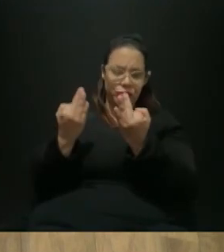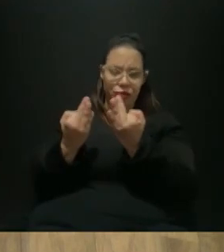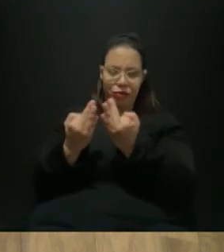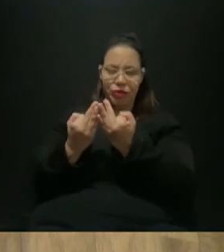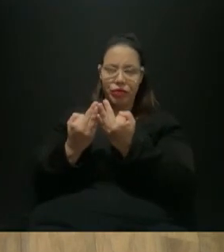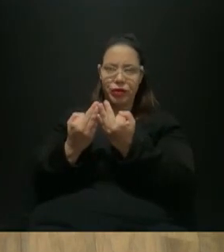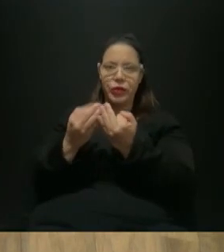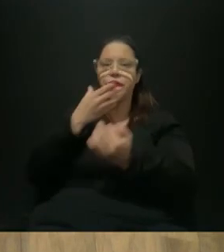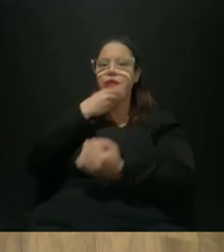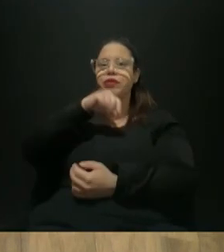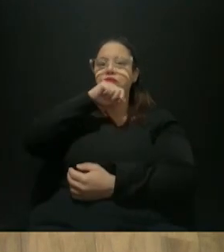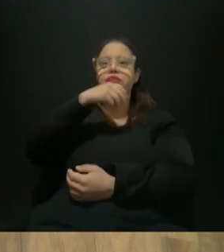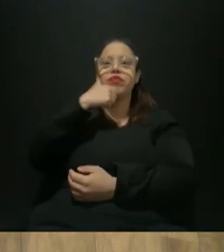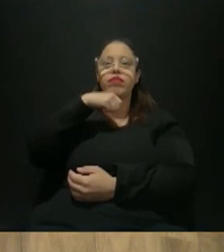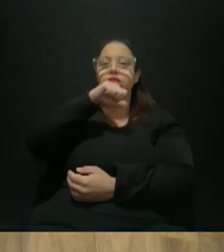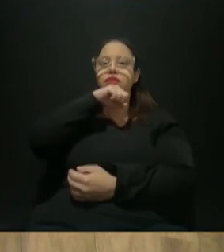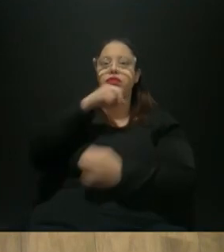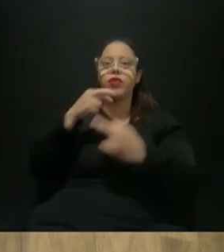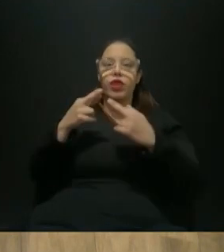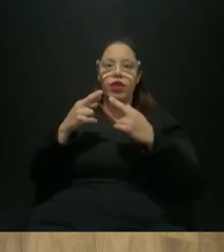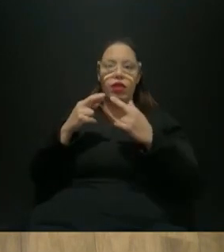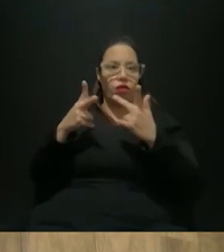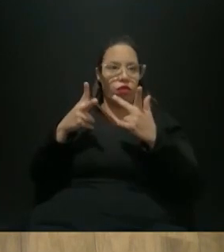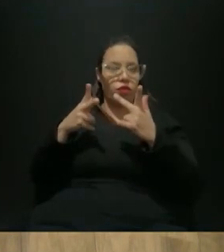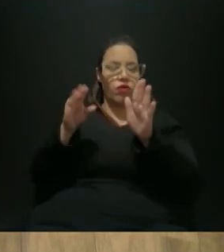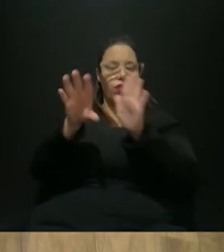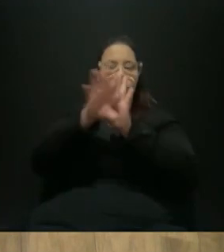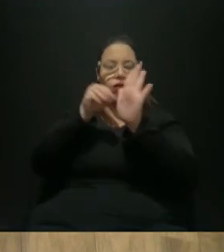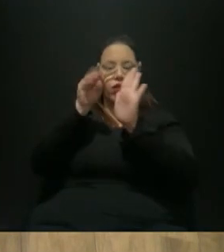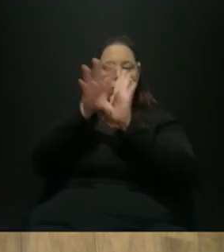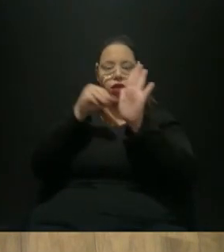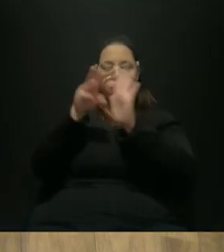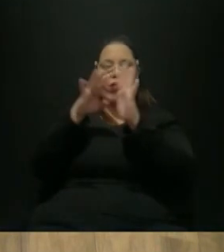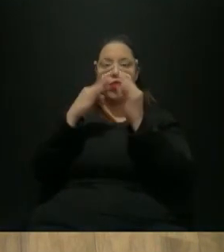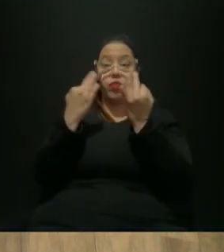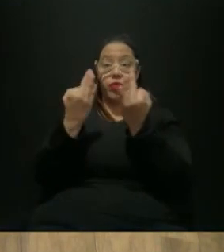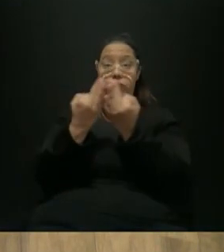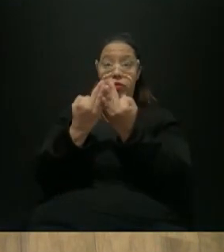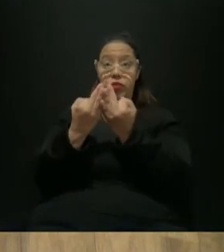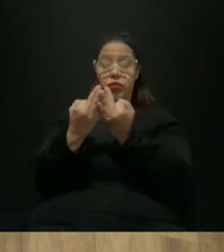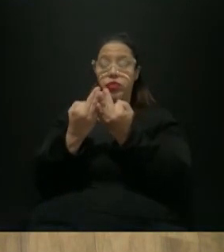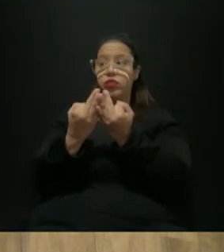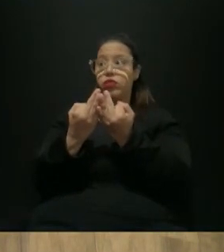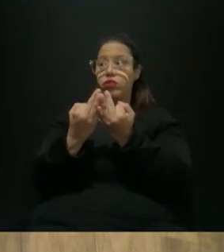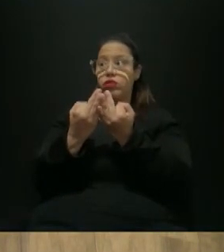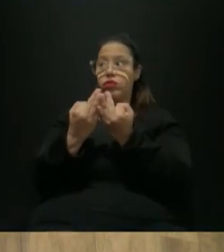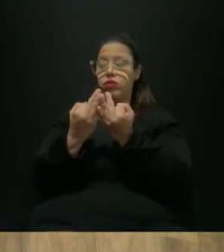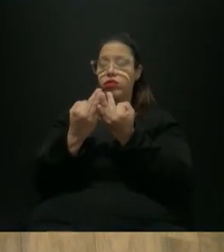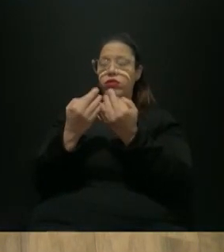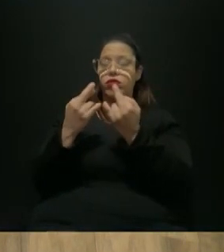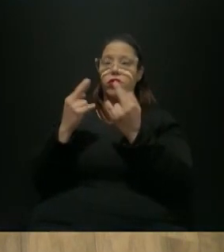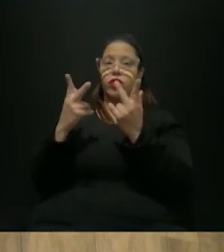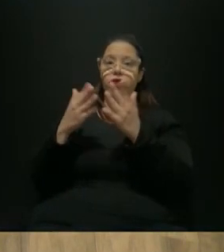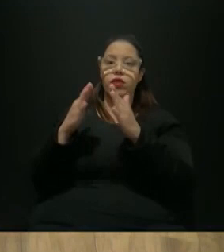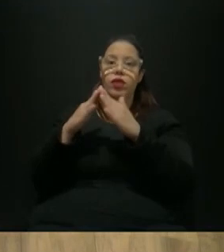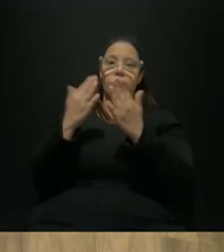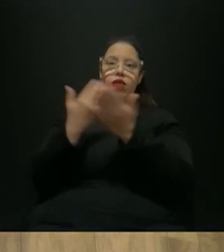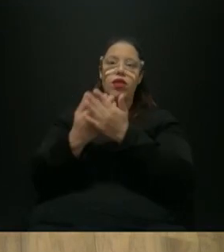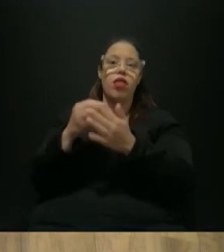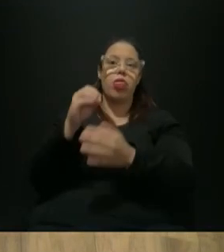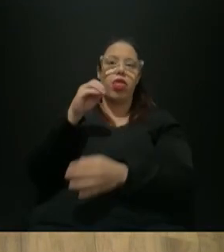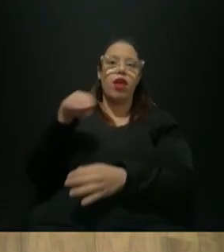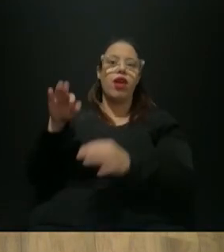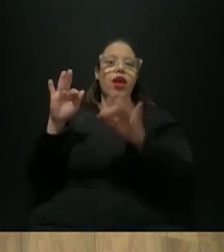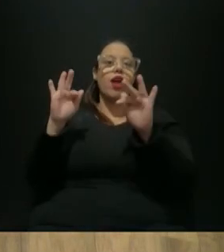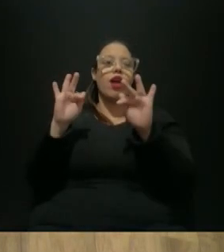gente tem vários modelos de família, tanto que muitas das escolas já aboliram, inclusive, festa do Dia das Mães,